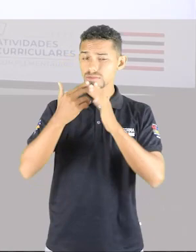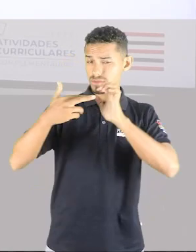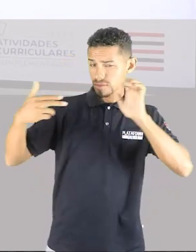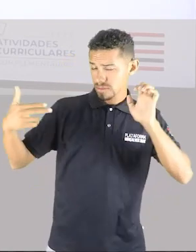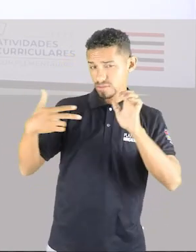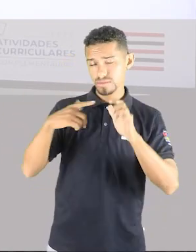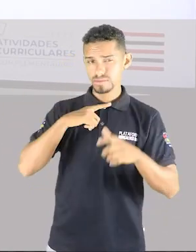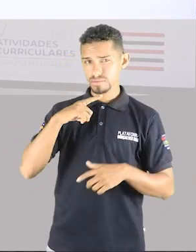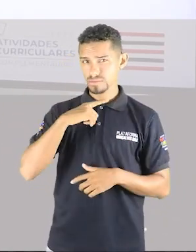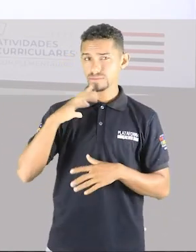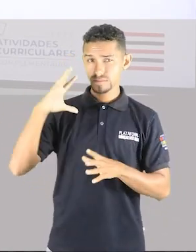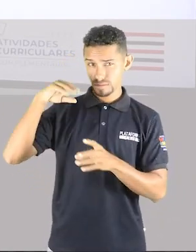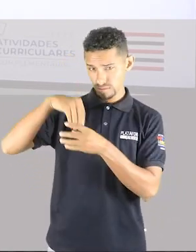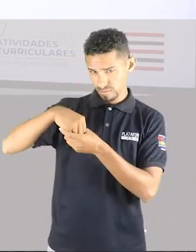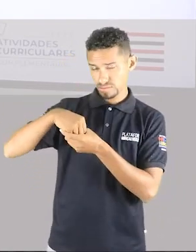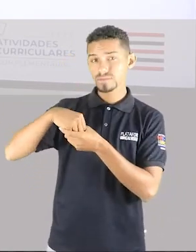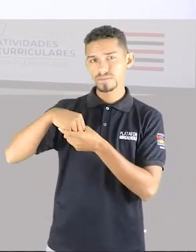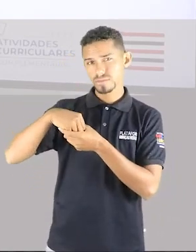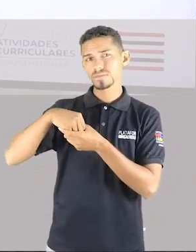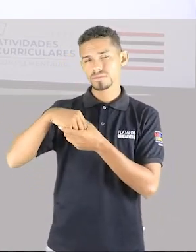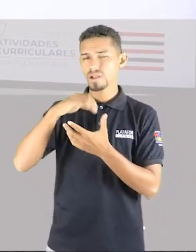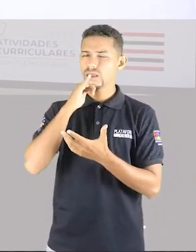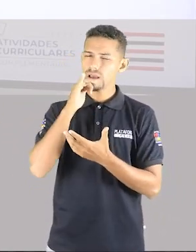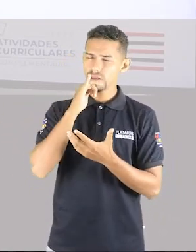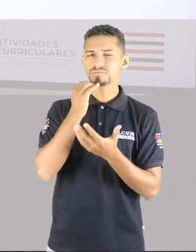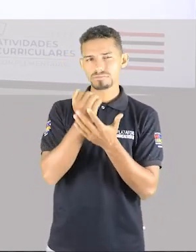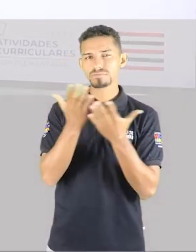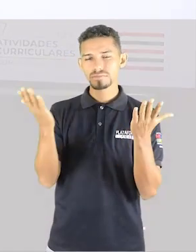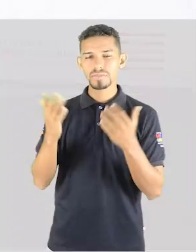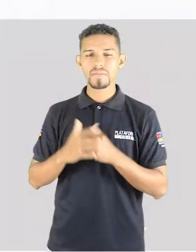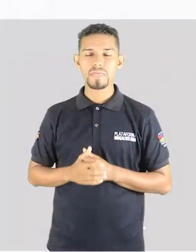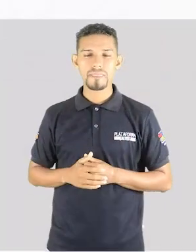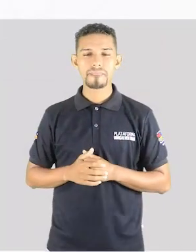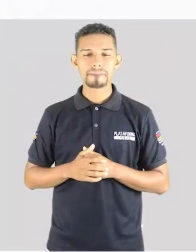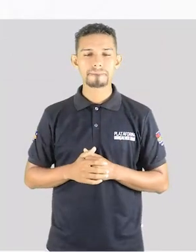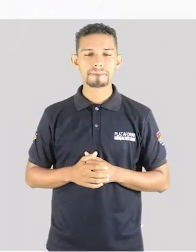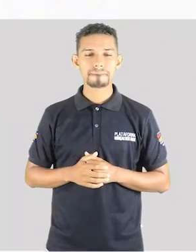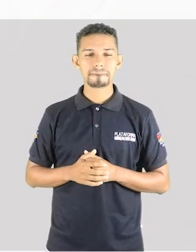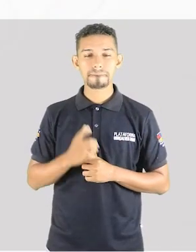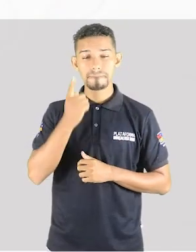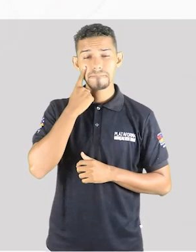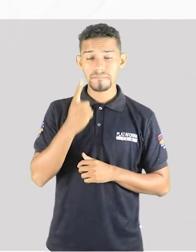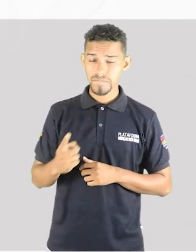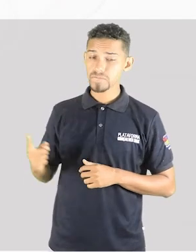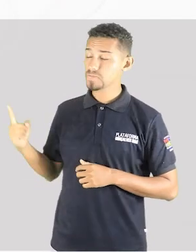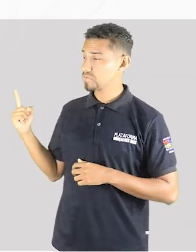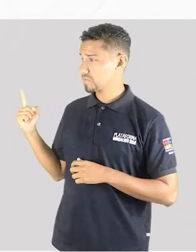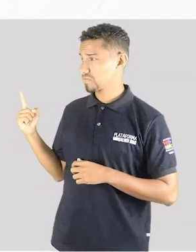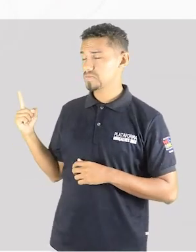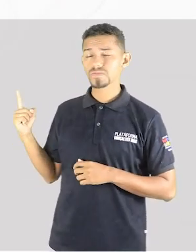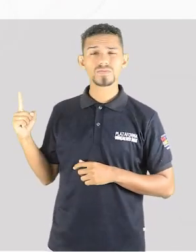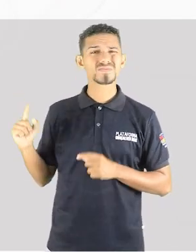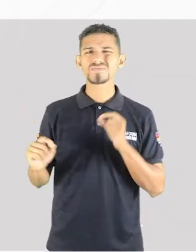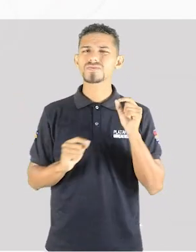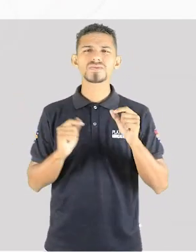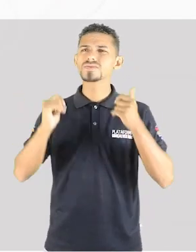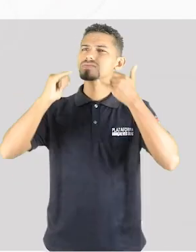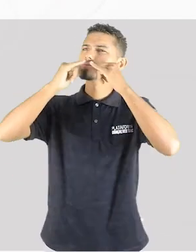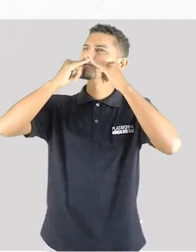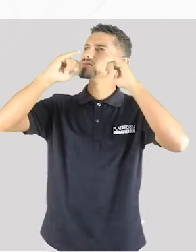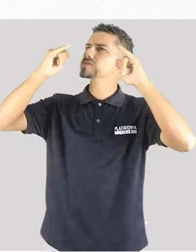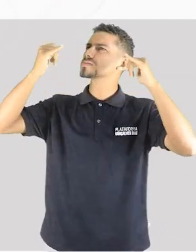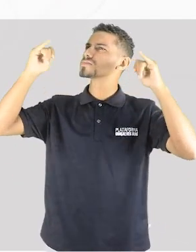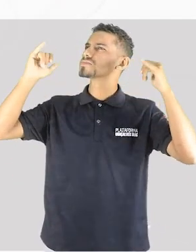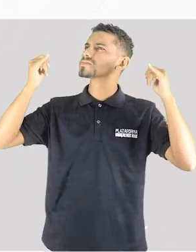compõem os circuitos elétricos tá bom e dar uns exemplos para vocês beleza vamos lá o que que é um circuito